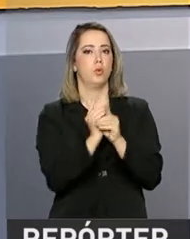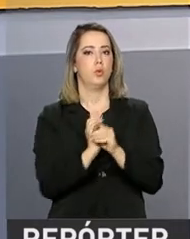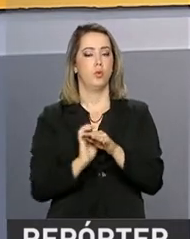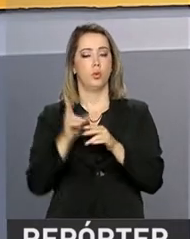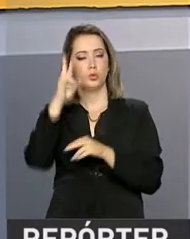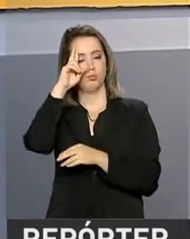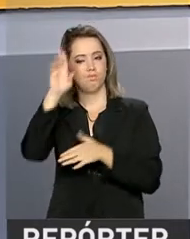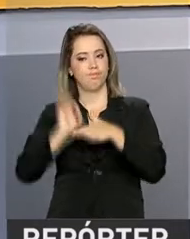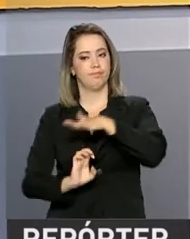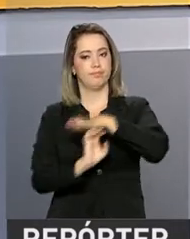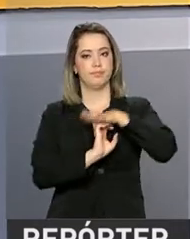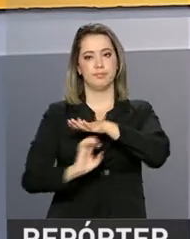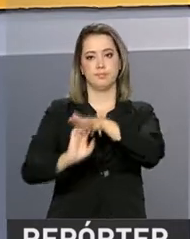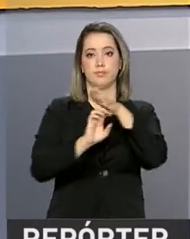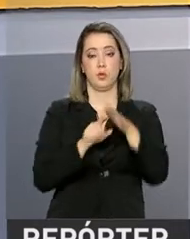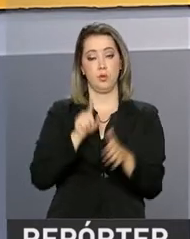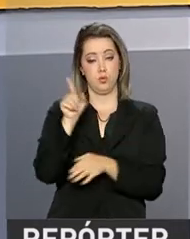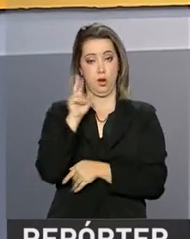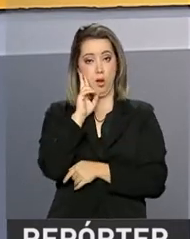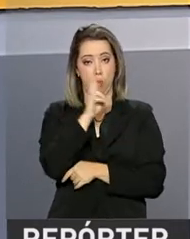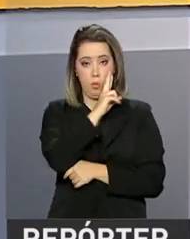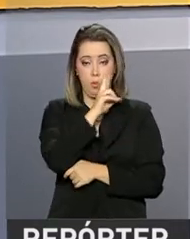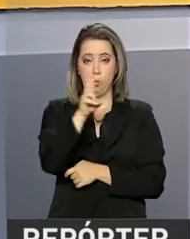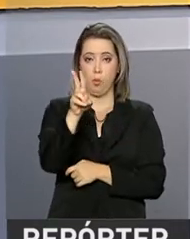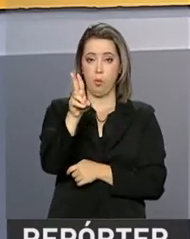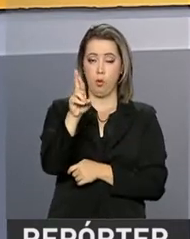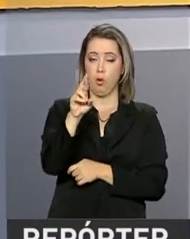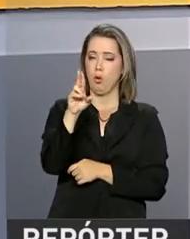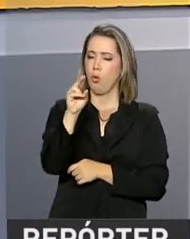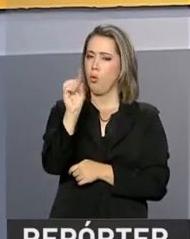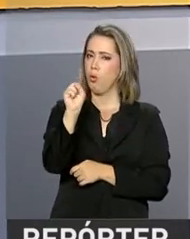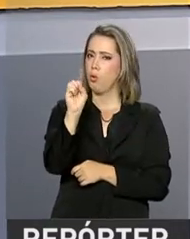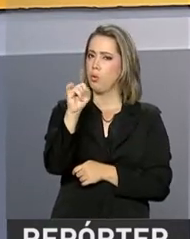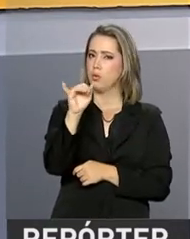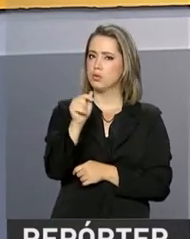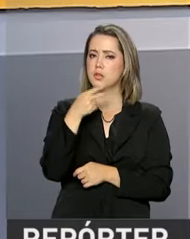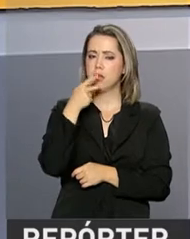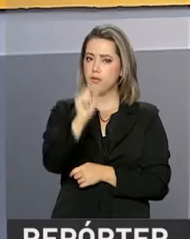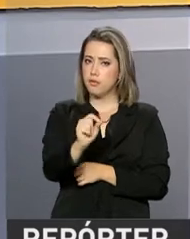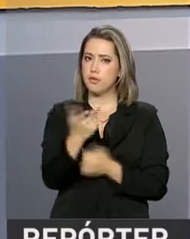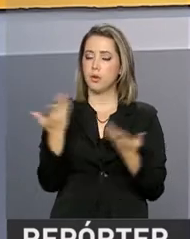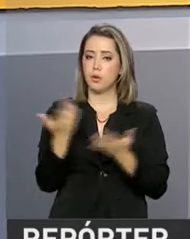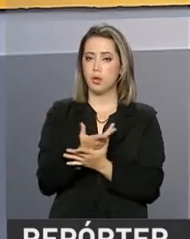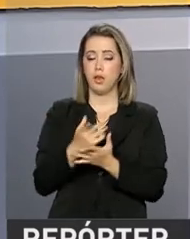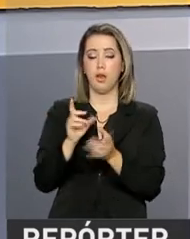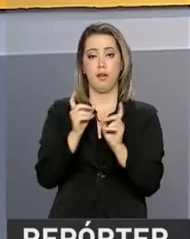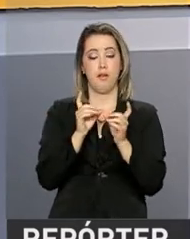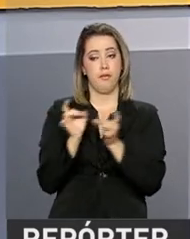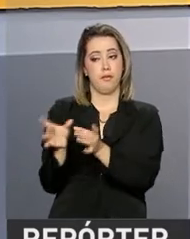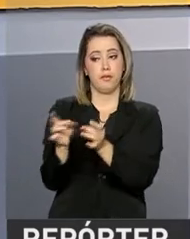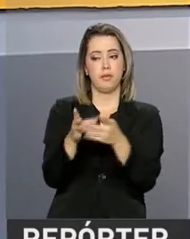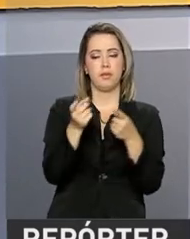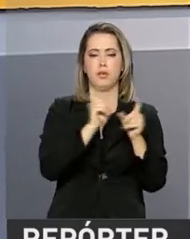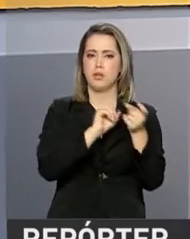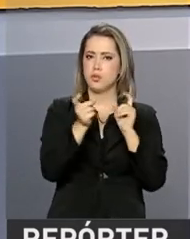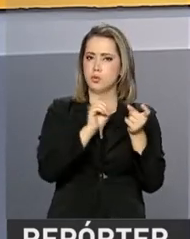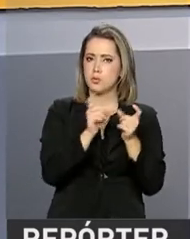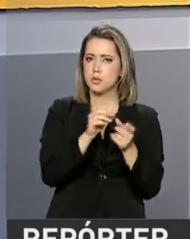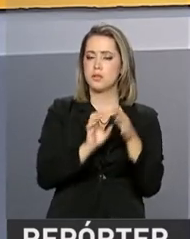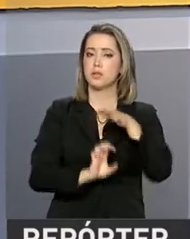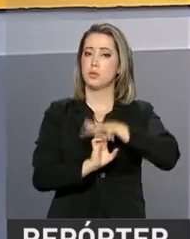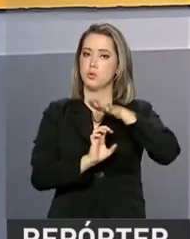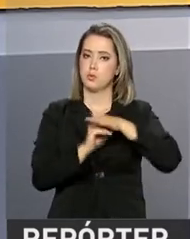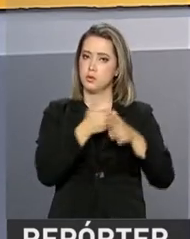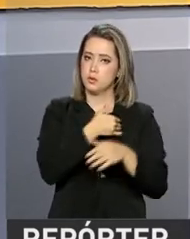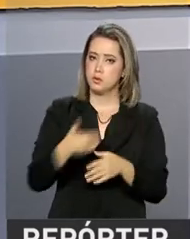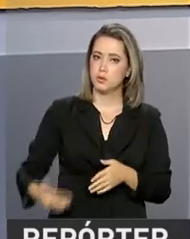tener detacou que o programa de concessões garante segurança jurídica retorno financeiro e é uma oportunidade para os